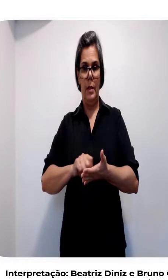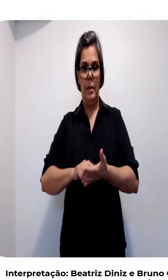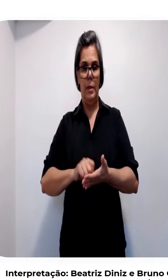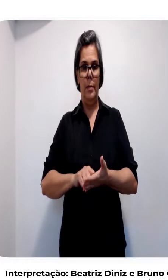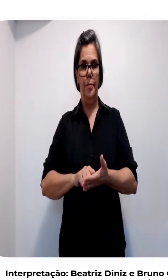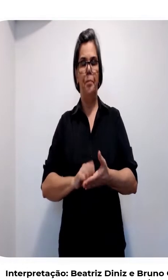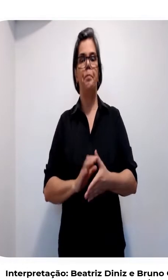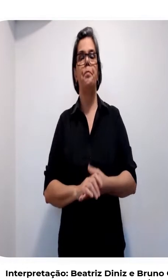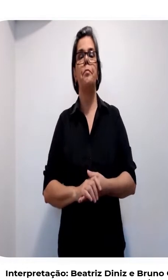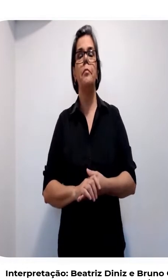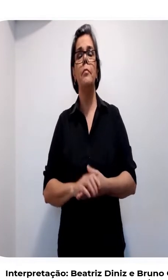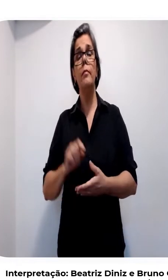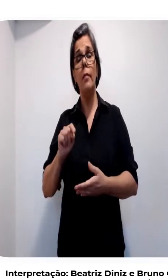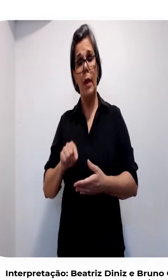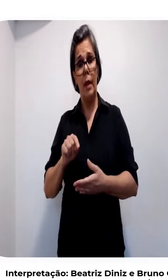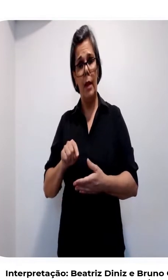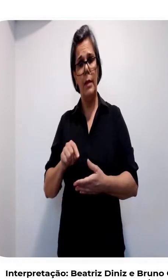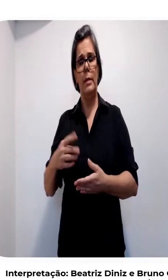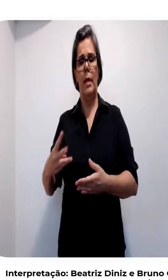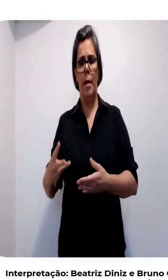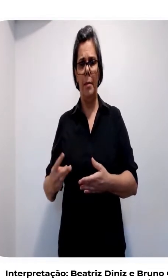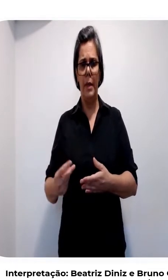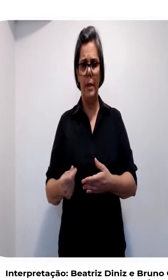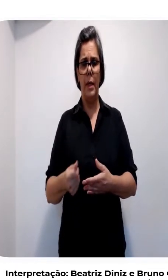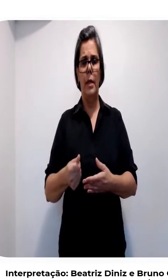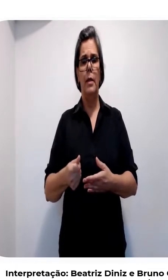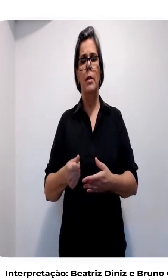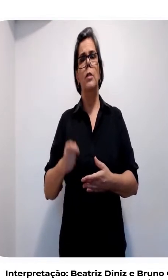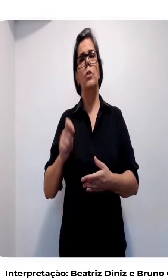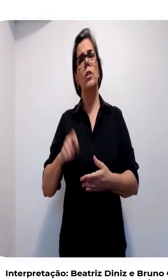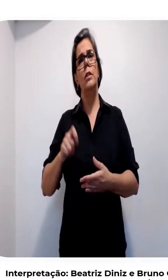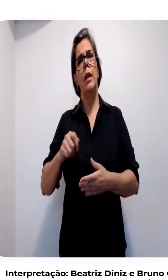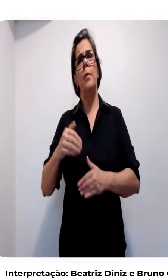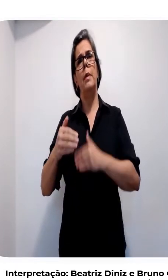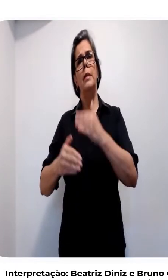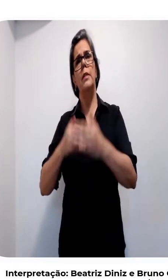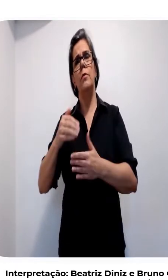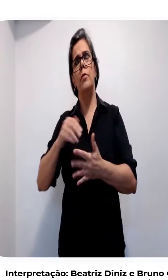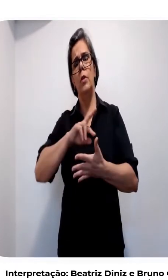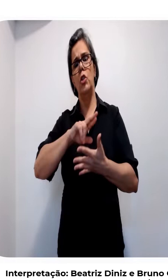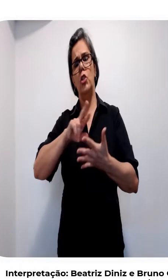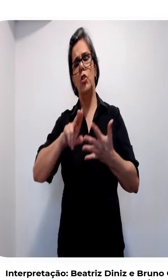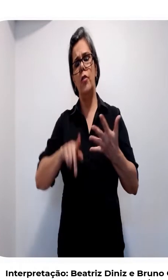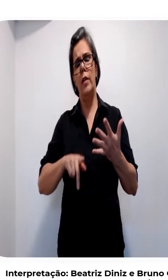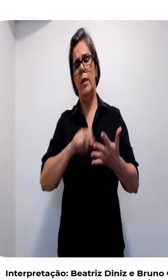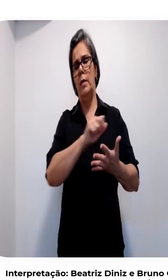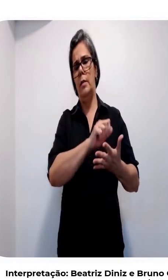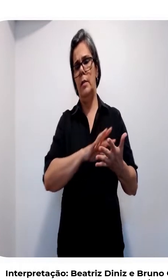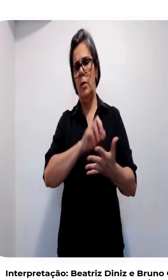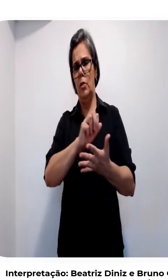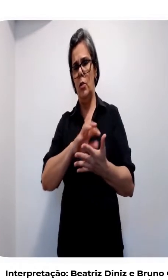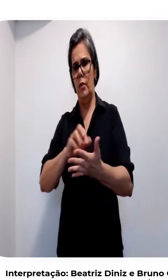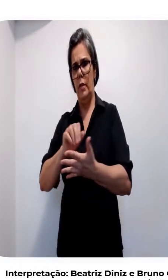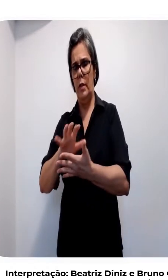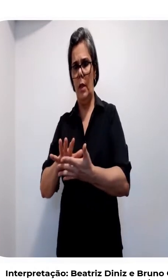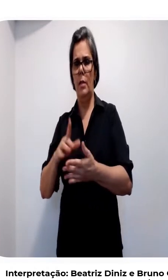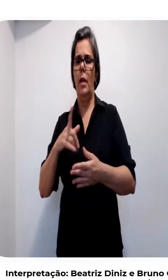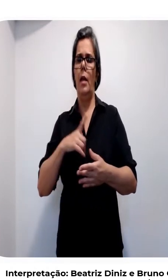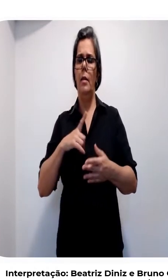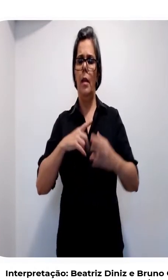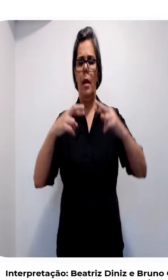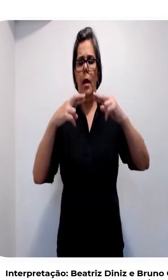essa habilidade ela é desenvolvida por diversas atividades. Então, a gente faz atividades de rimas,